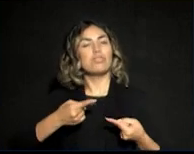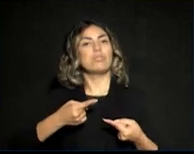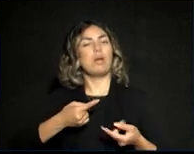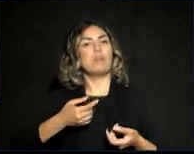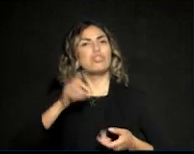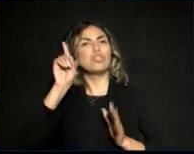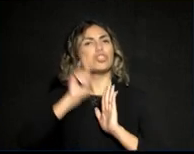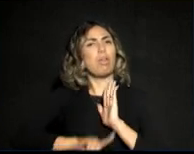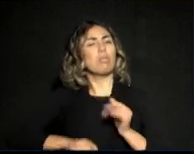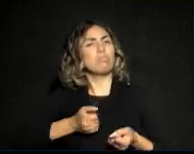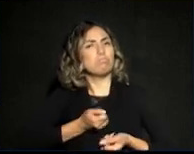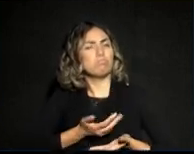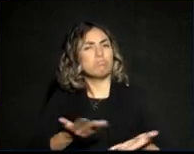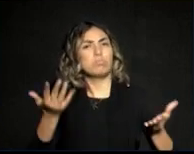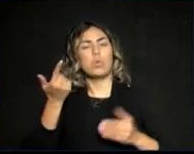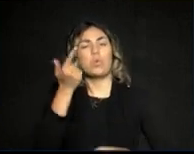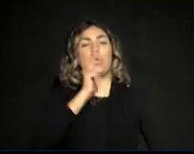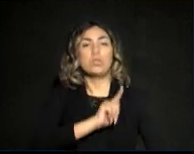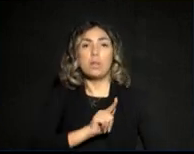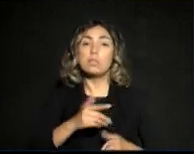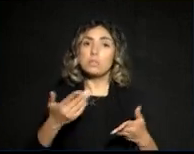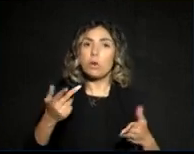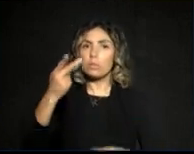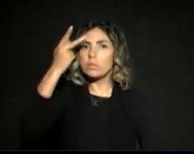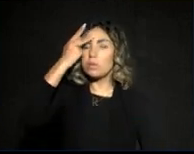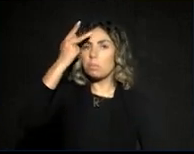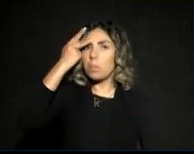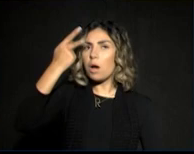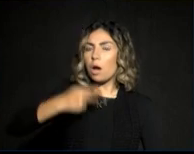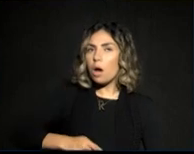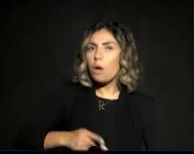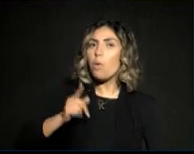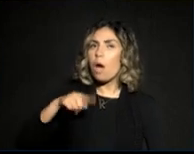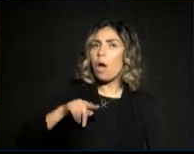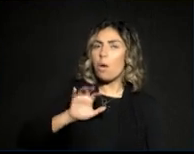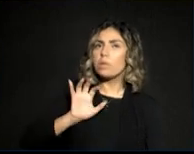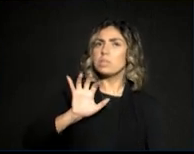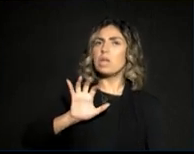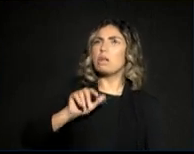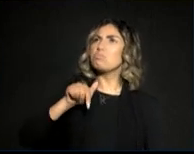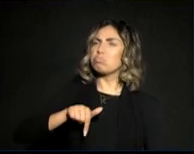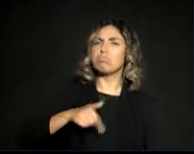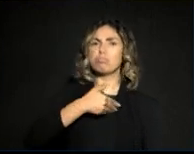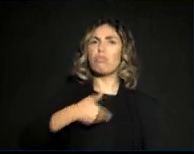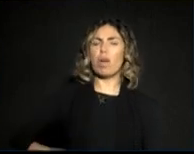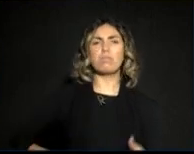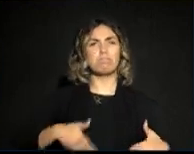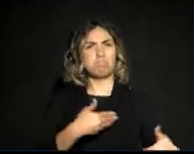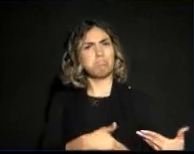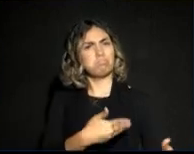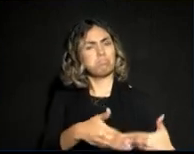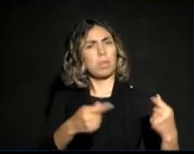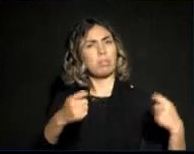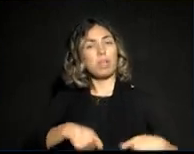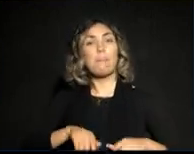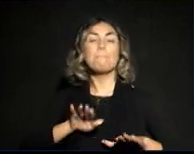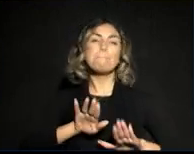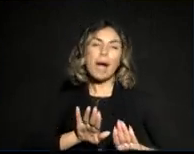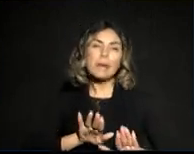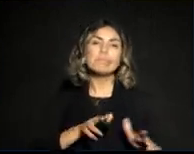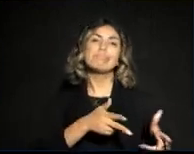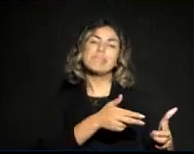pública para as pessoas então eu digo que São Paulo tem um estado eo governo que as coisas funcionam mas que ainda tem